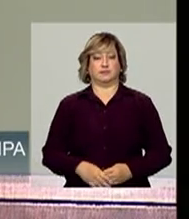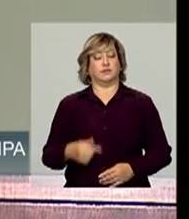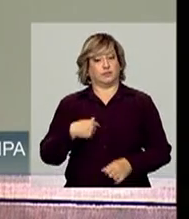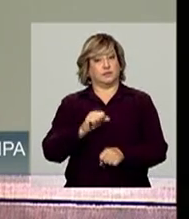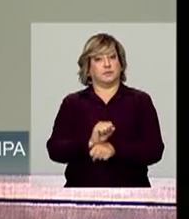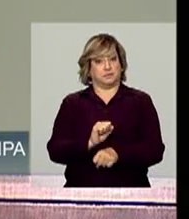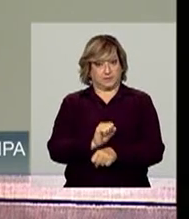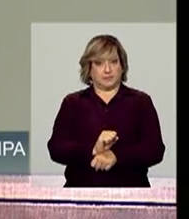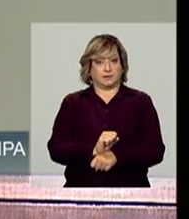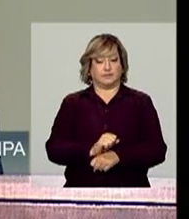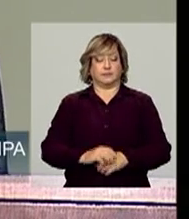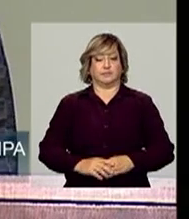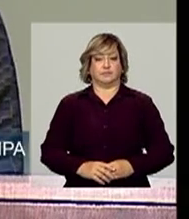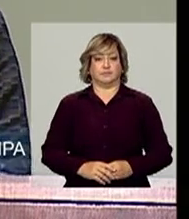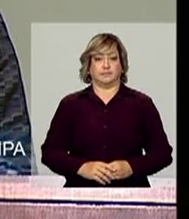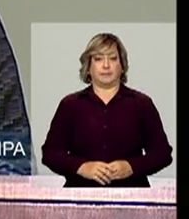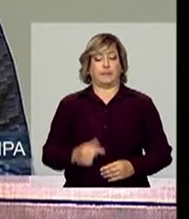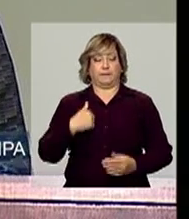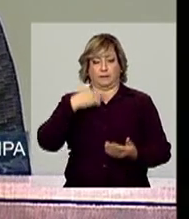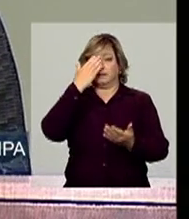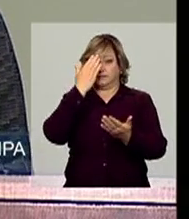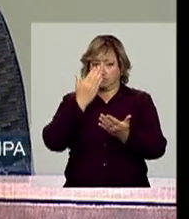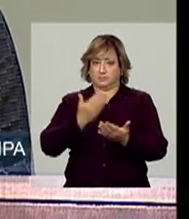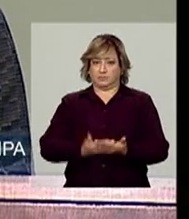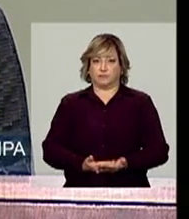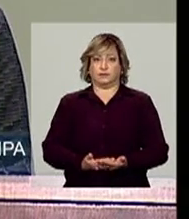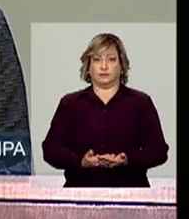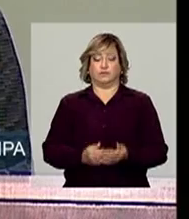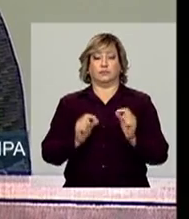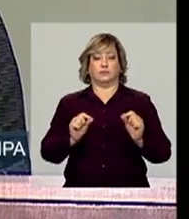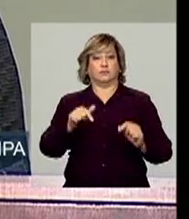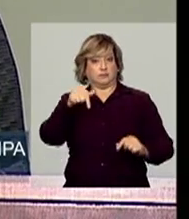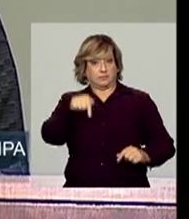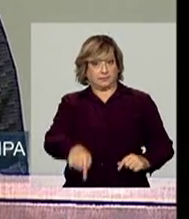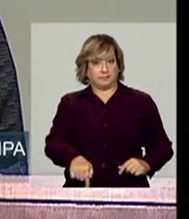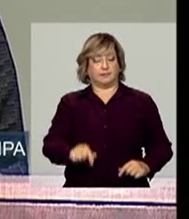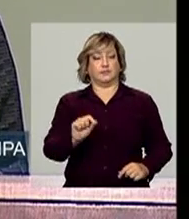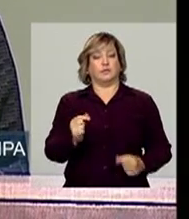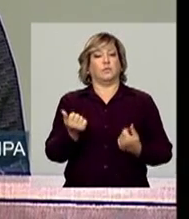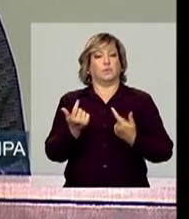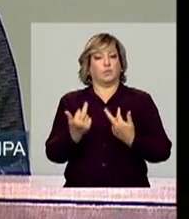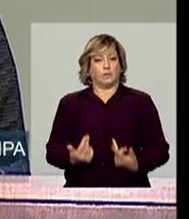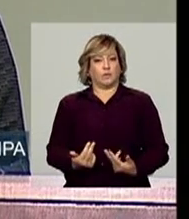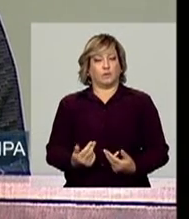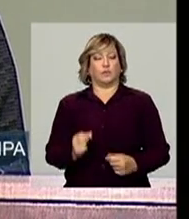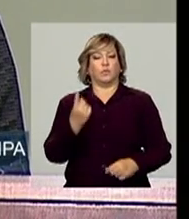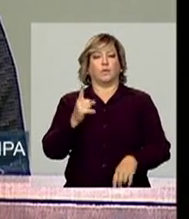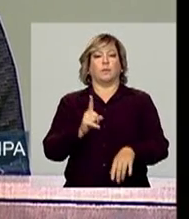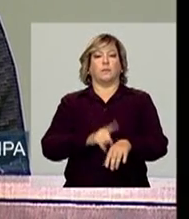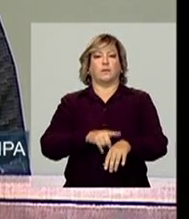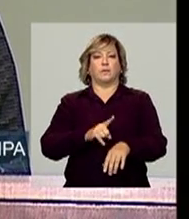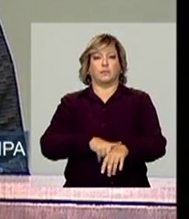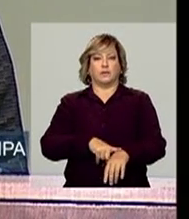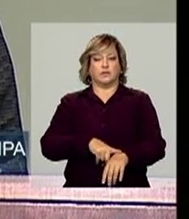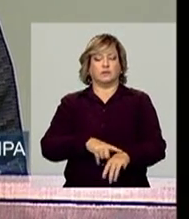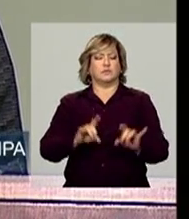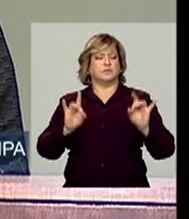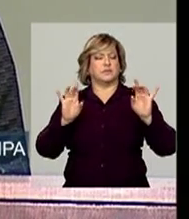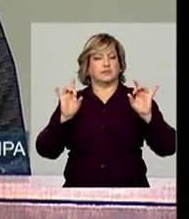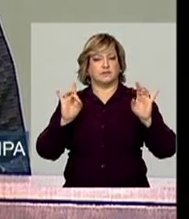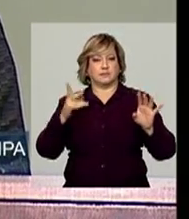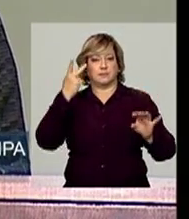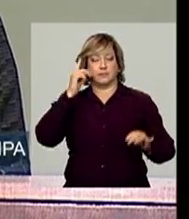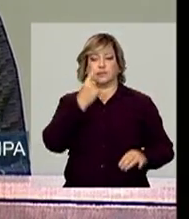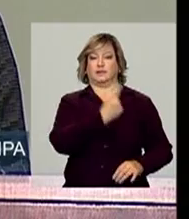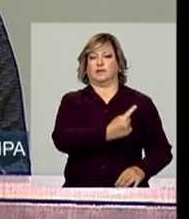Espero e acredito que esse seja igualmente um momento especial